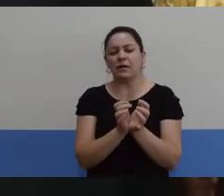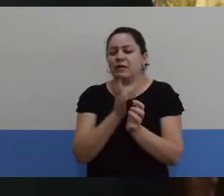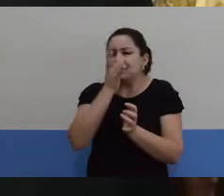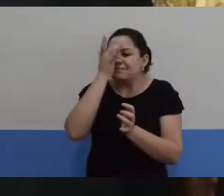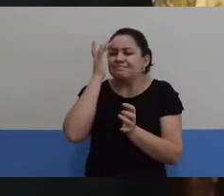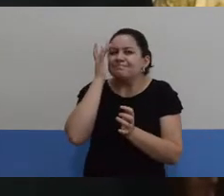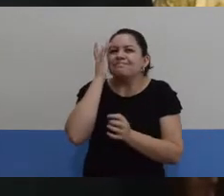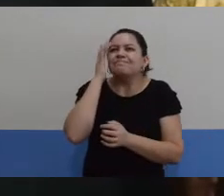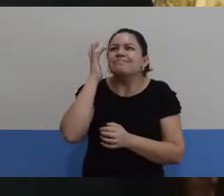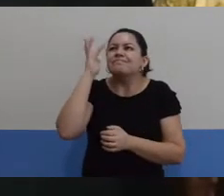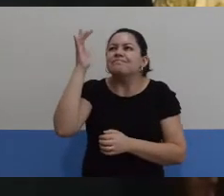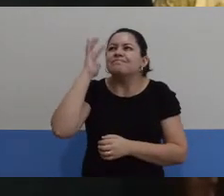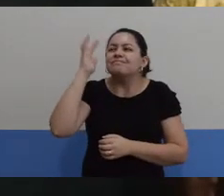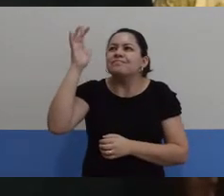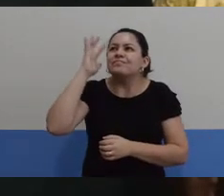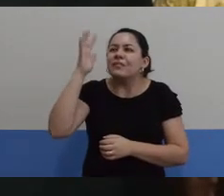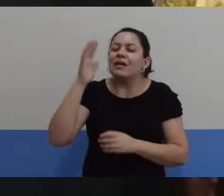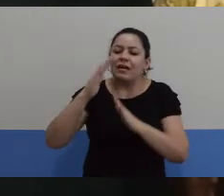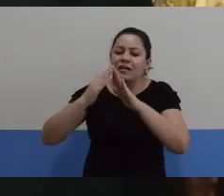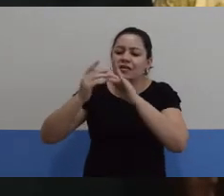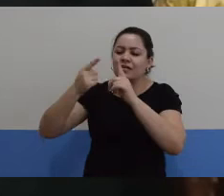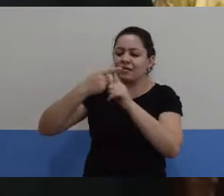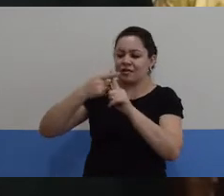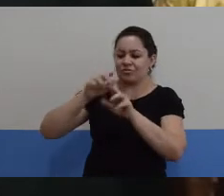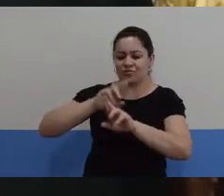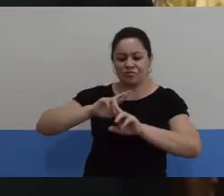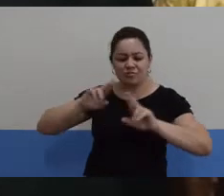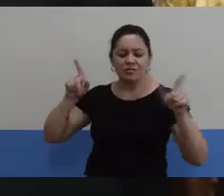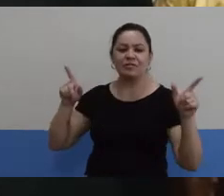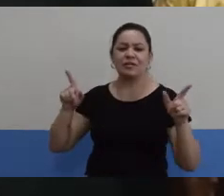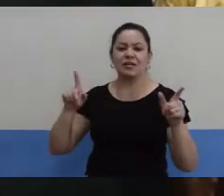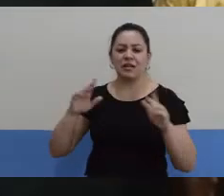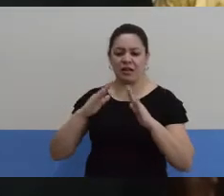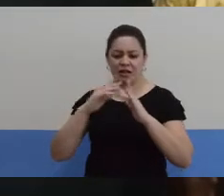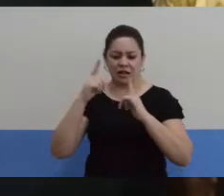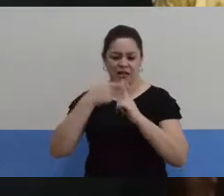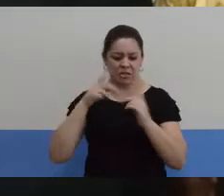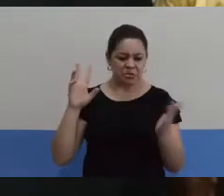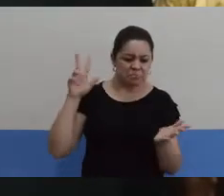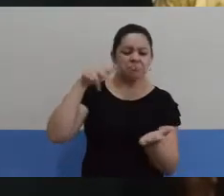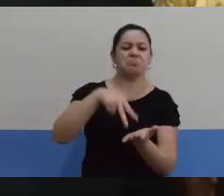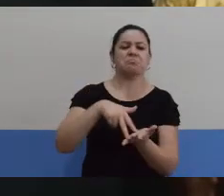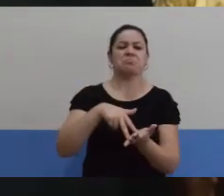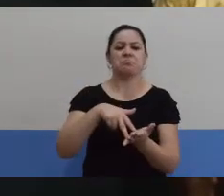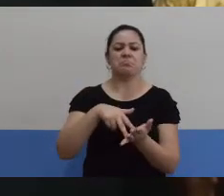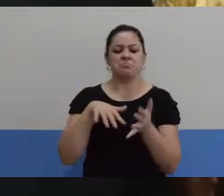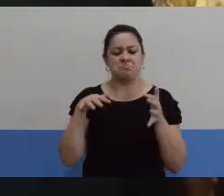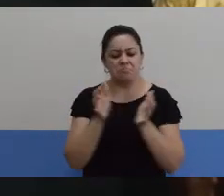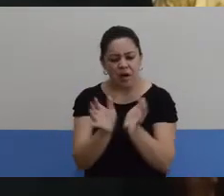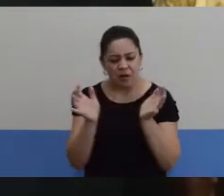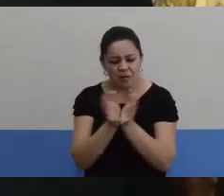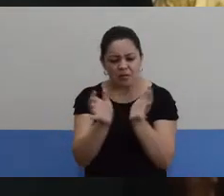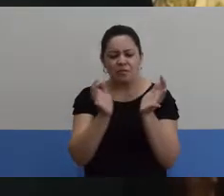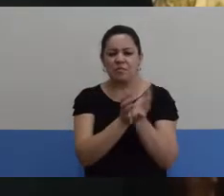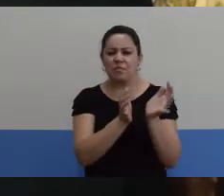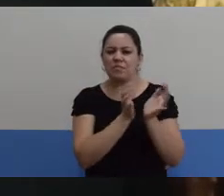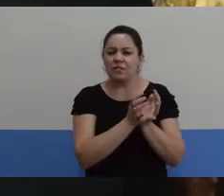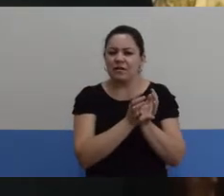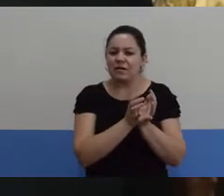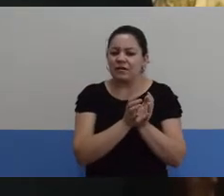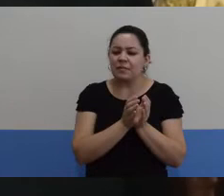sonhavam com uma igreja diferente, com uma igreja mais ativa, com uma igreja penetrante lá nos cantinhos